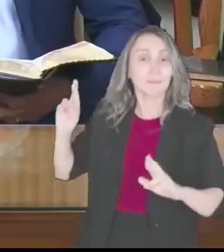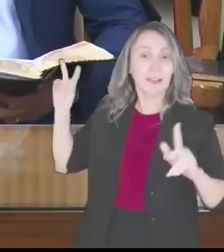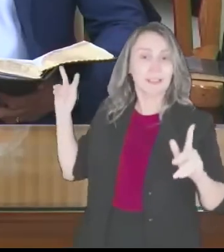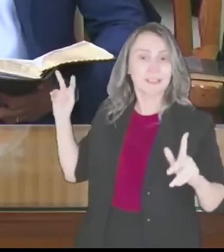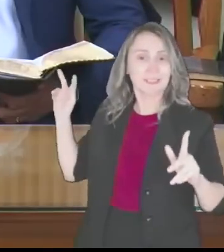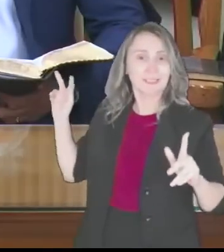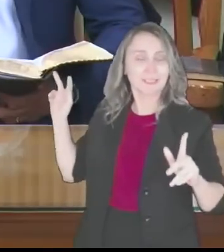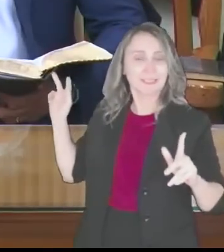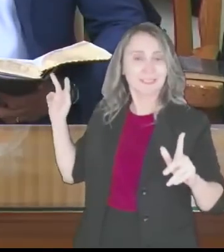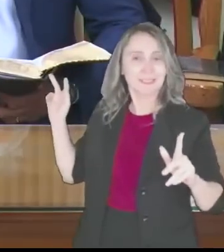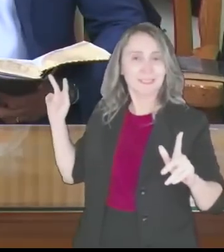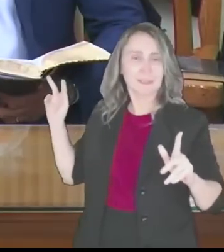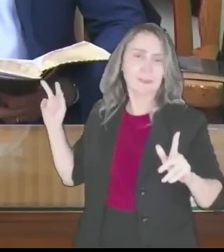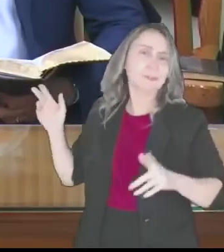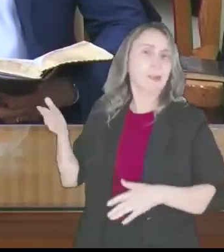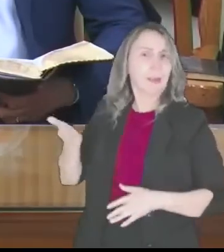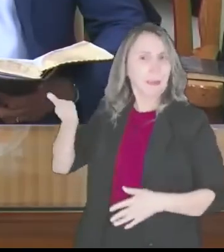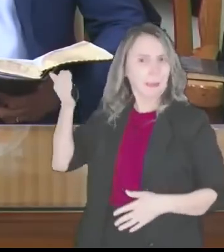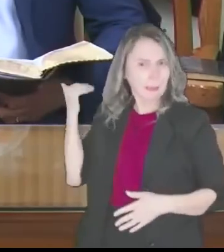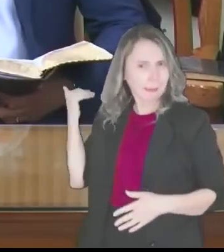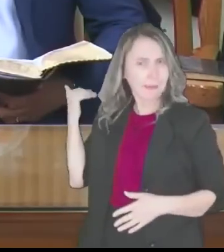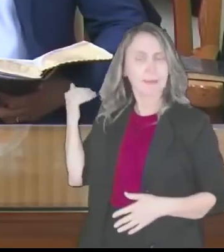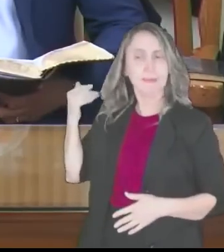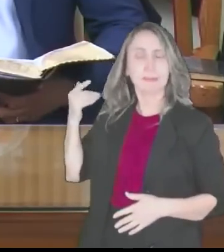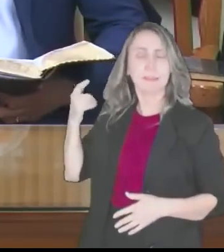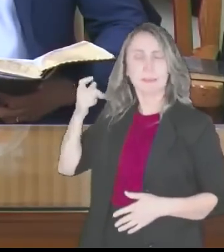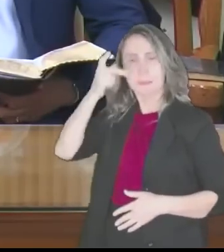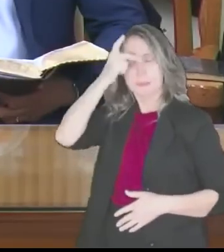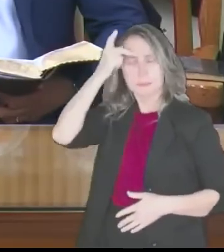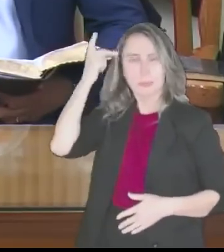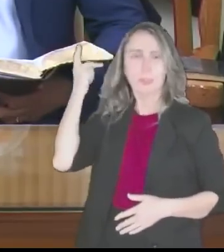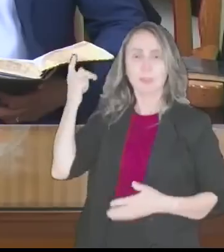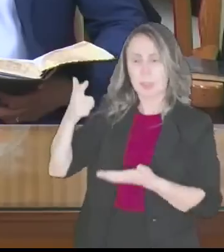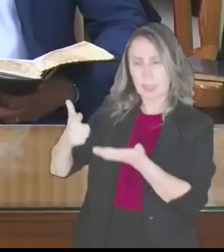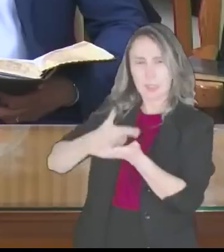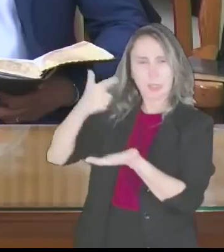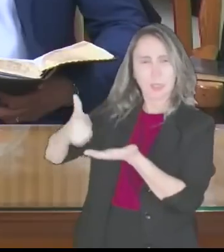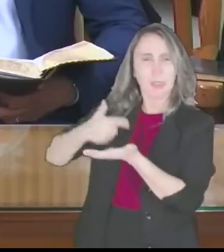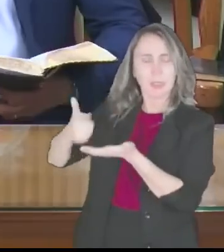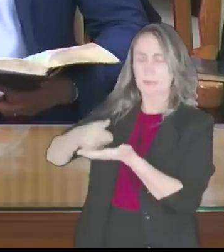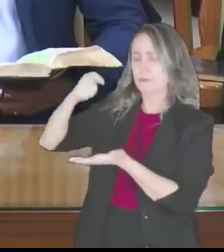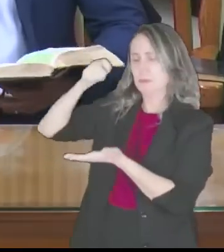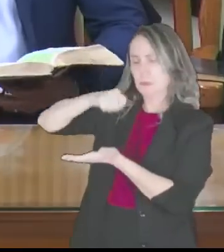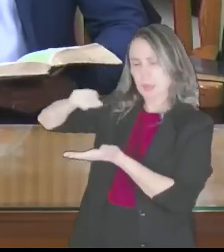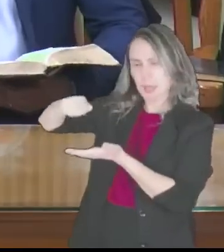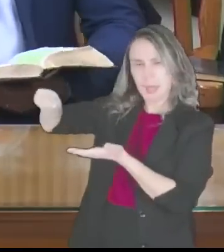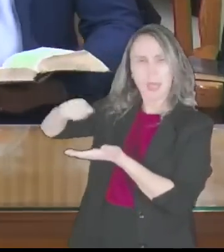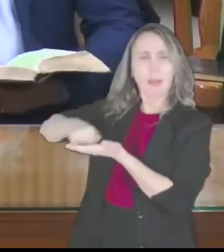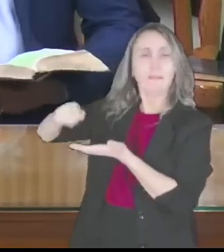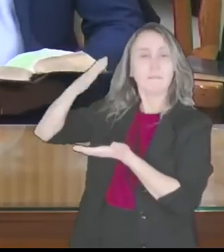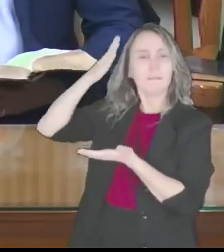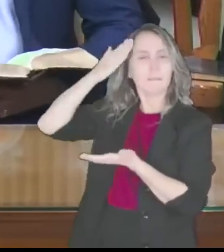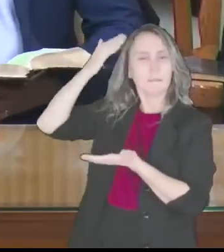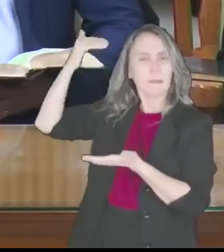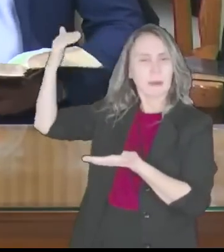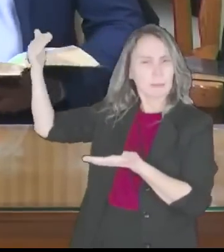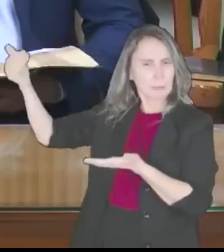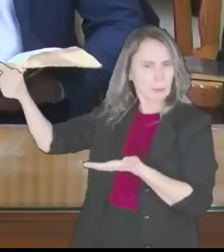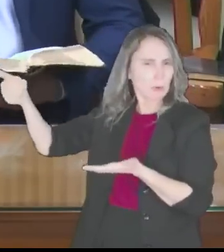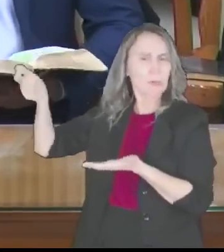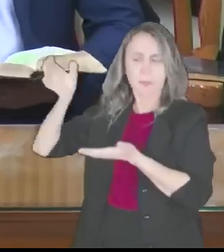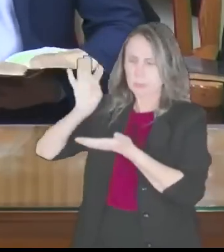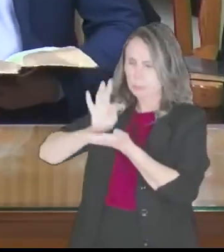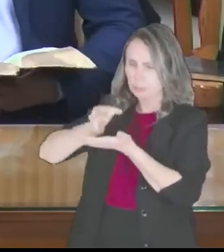Foram até escritores, foram pessoas de renome, foram pessoas de alto